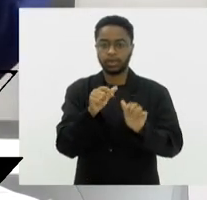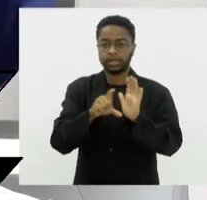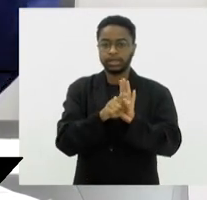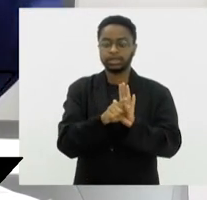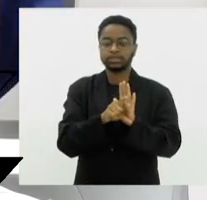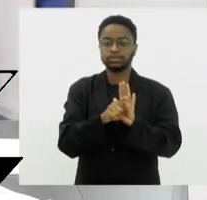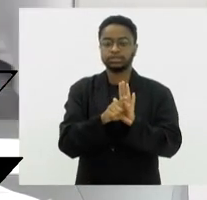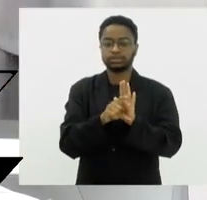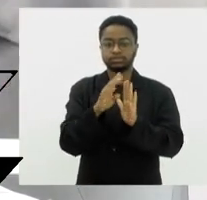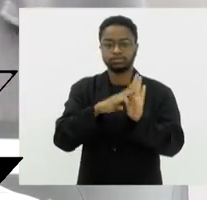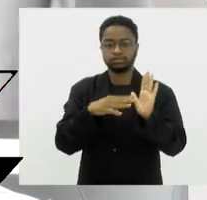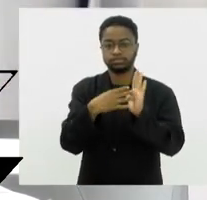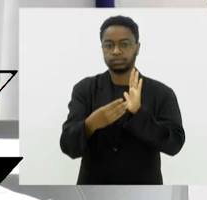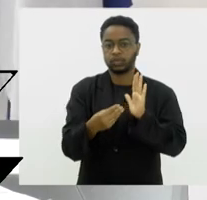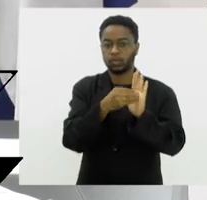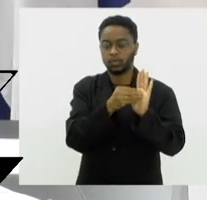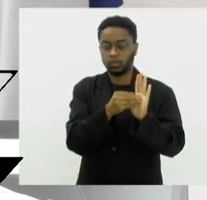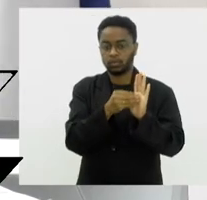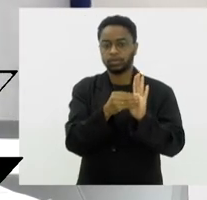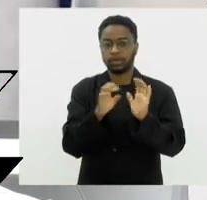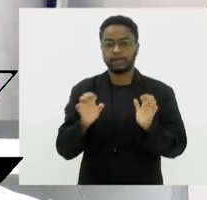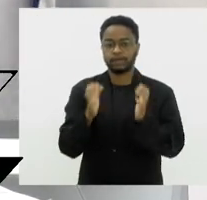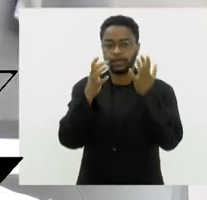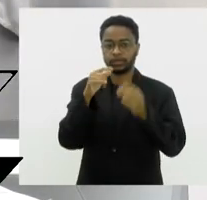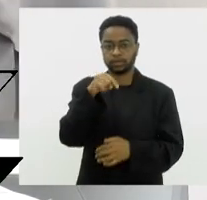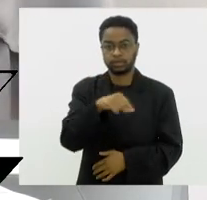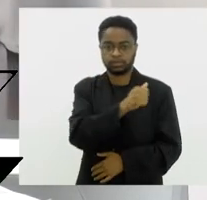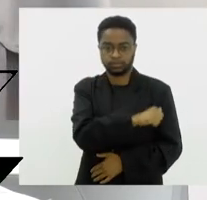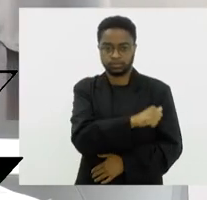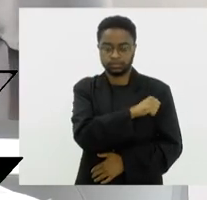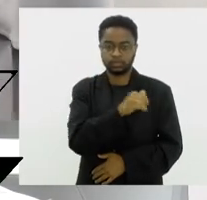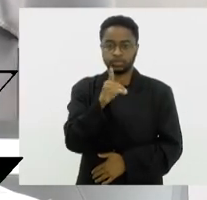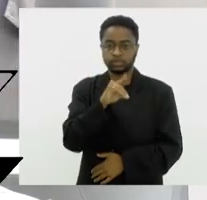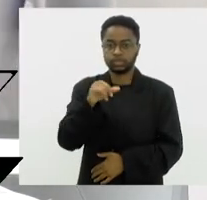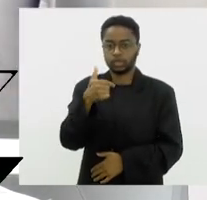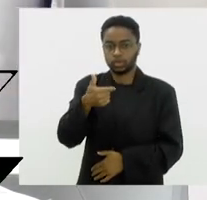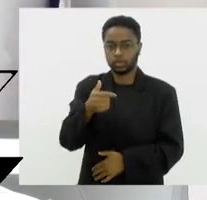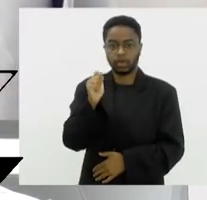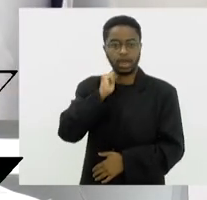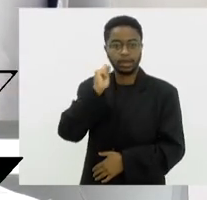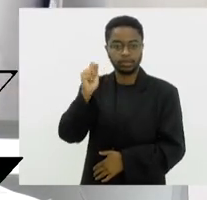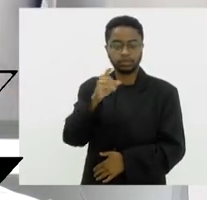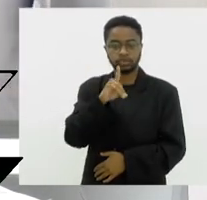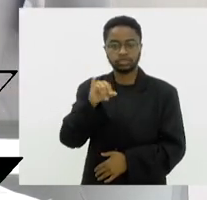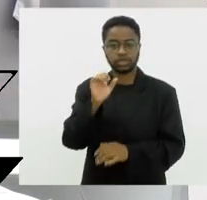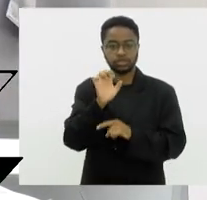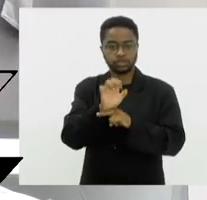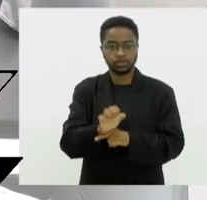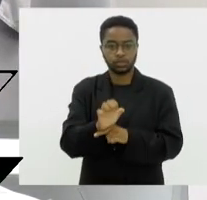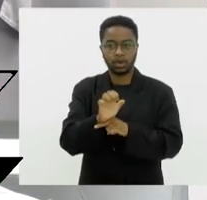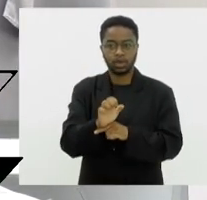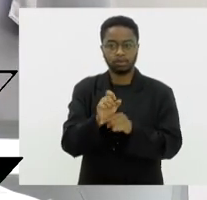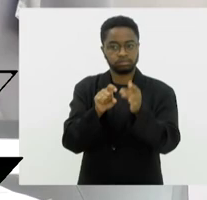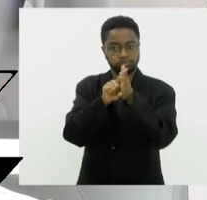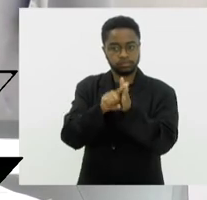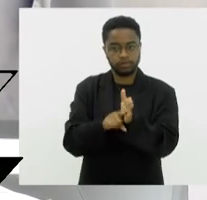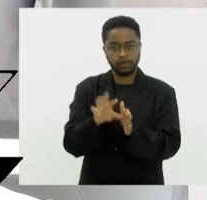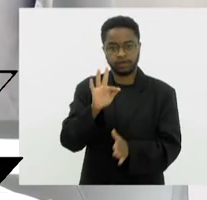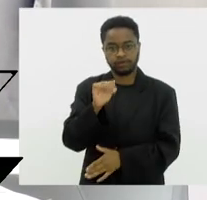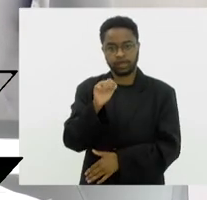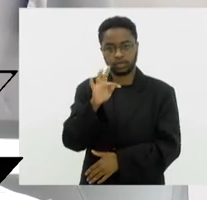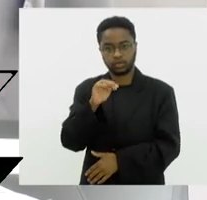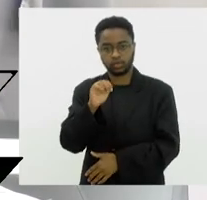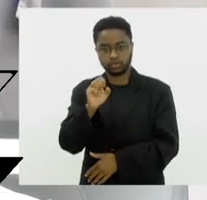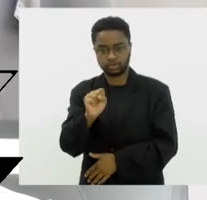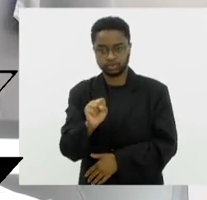janeiro de 2010, instituindo no calendário oficial de eventos do Estado do Rio de Janeiro o dia 2 de abril como dia estadual da checagem de fatos. Para aparecer, deputado Dr. Serginho.